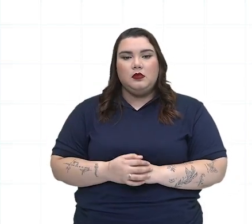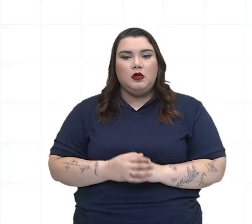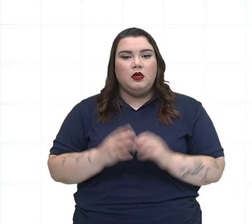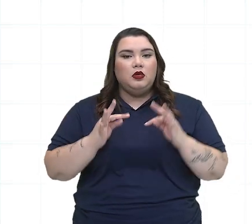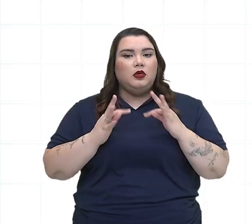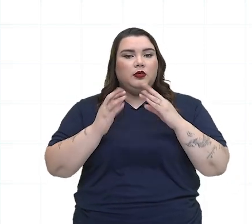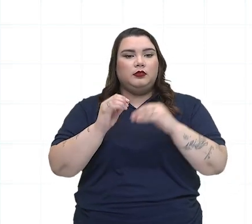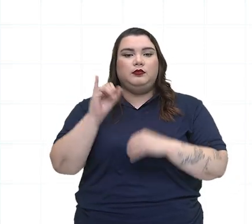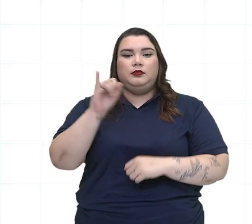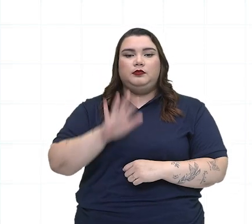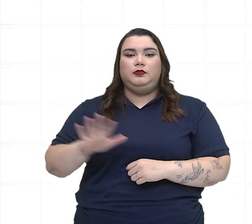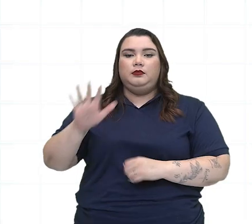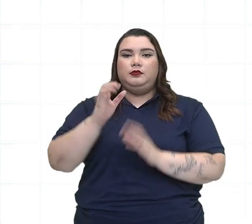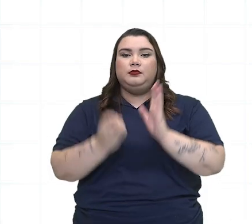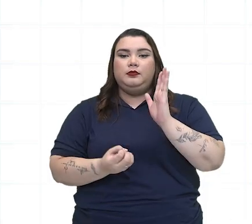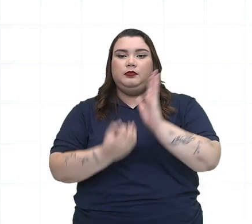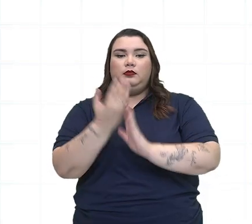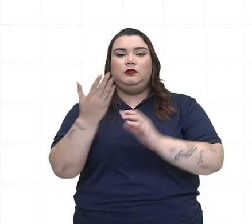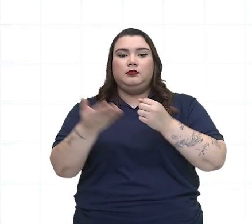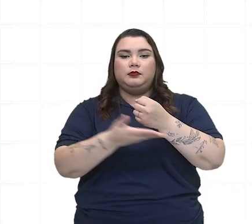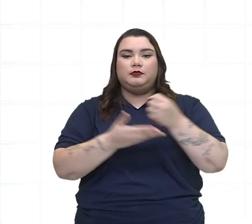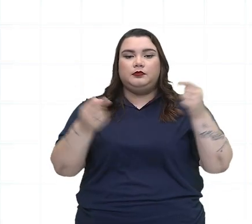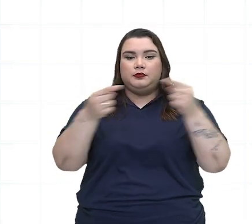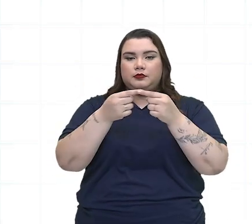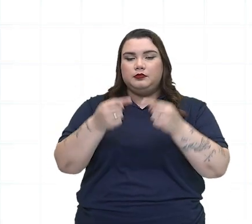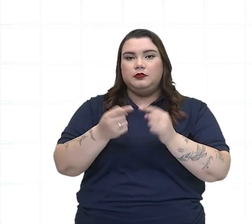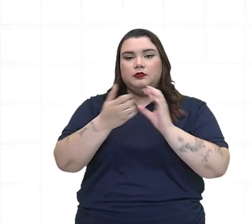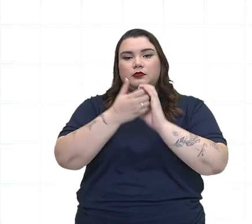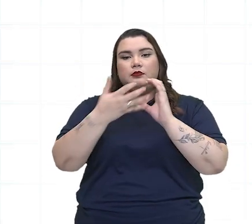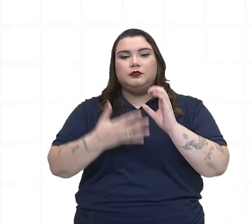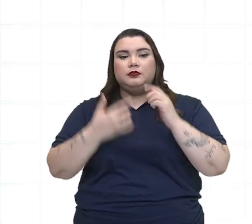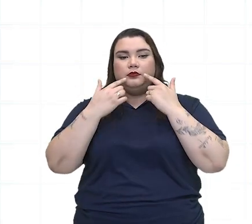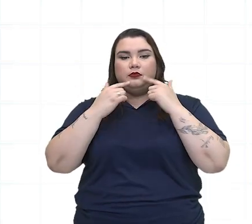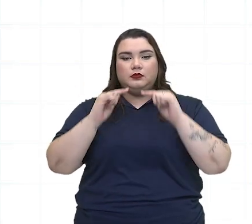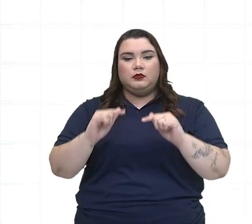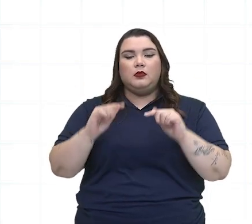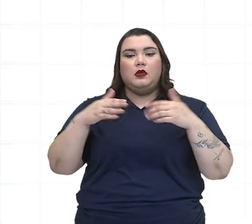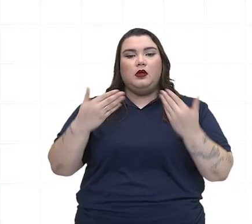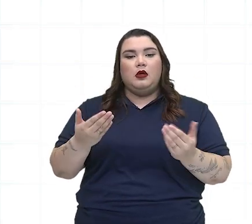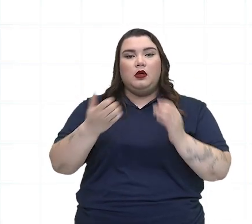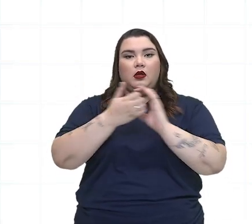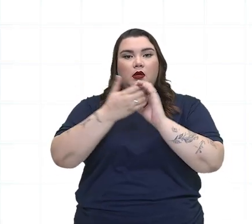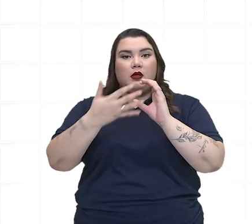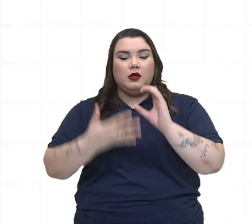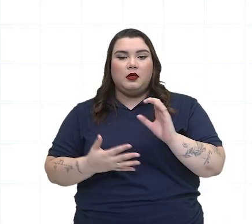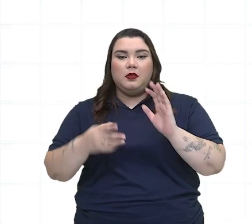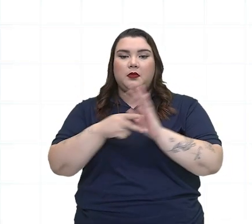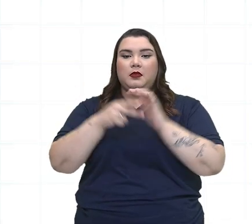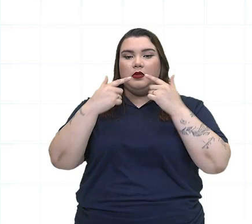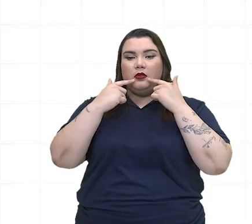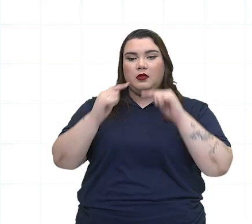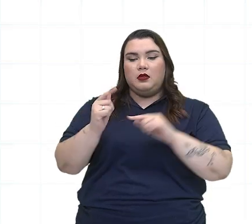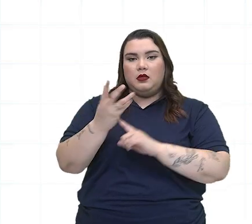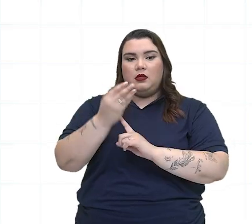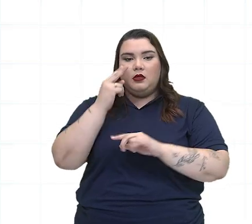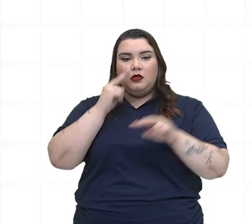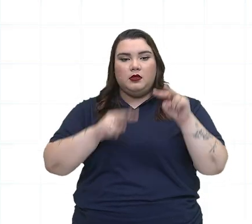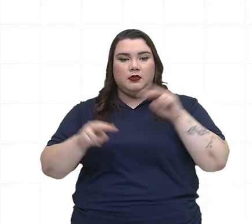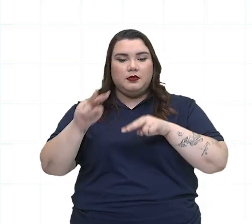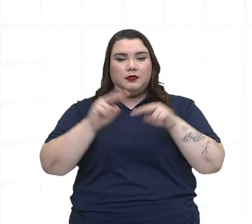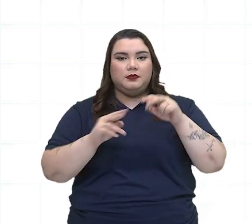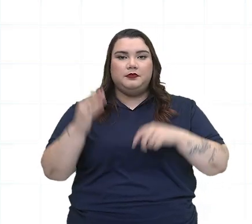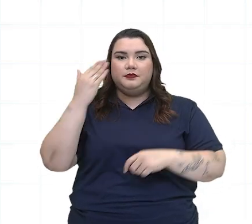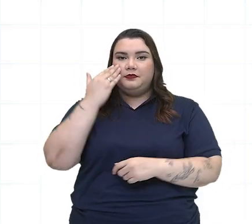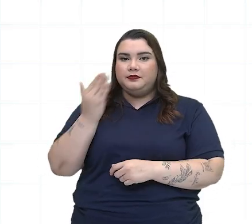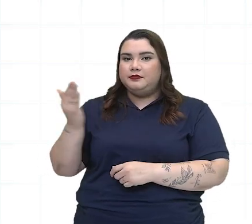Todas as imagens são criadas com base em combinações de elementos de linguagem. Os elementos da linguagem das artes visuais são